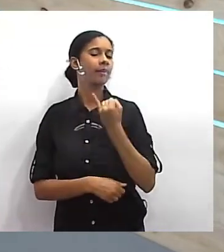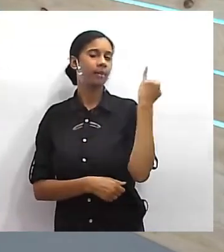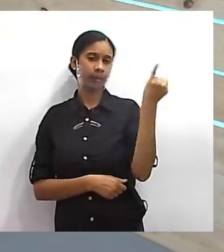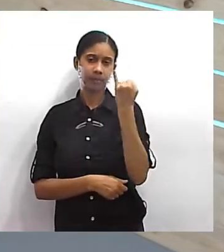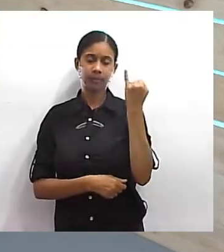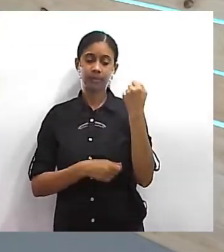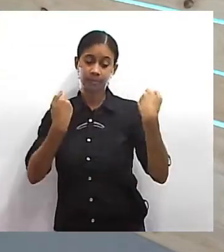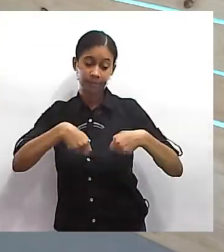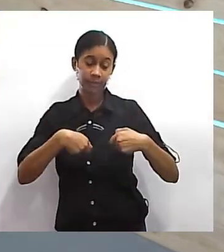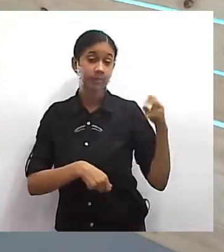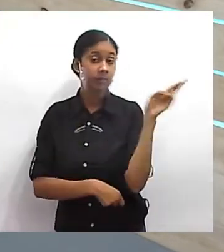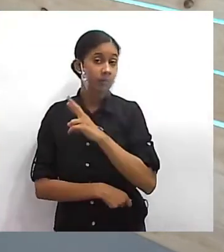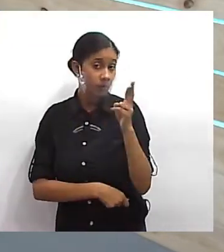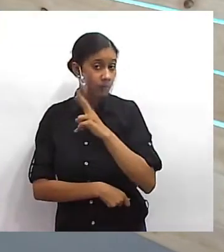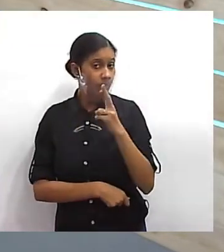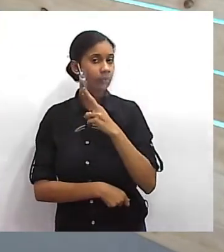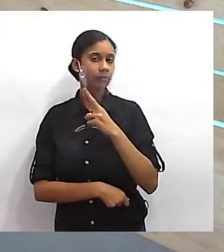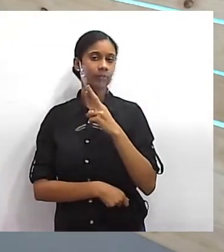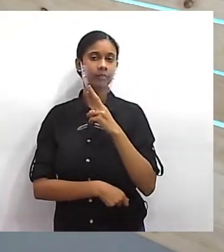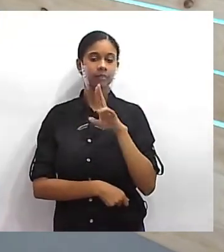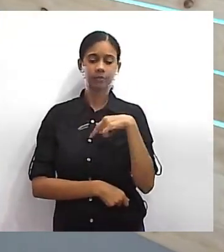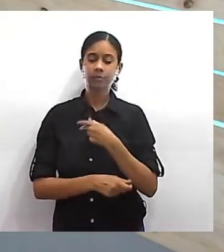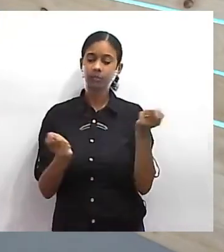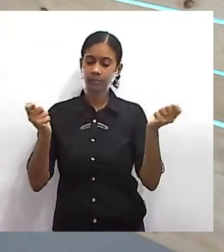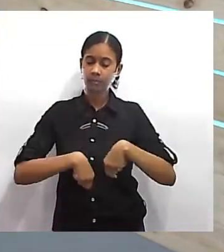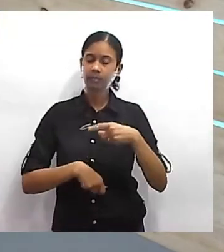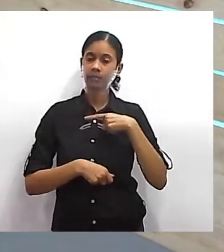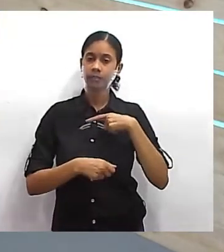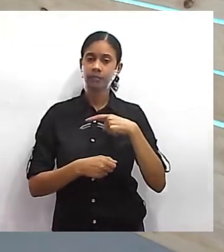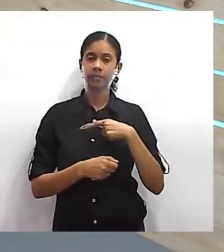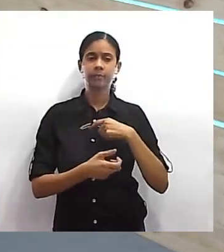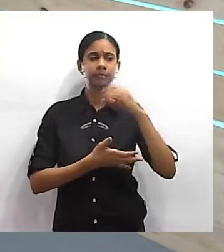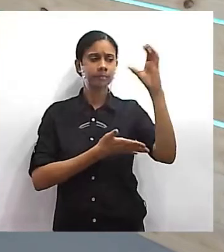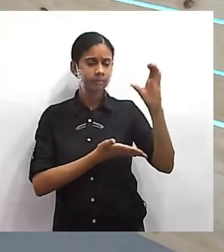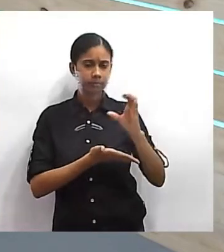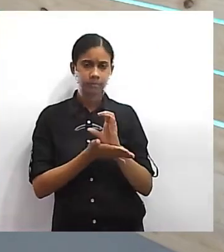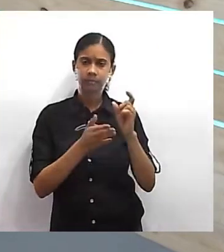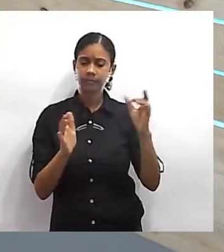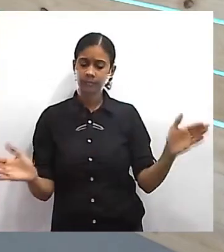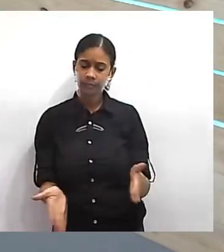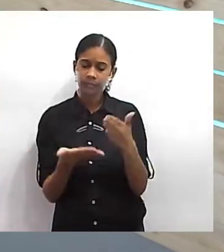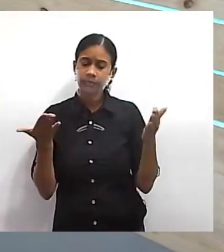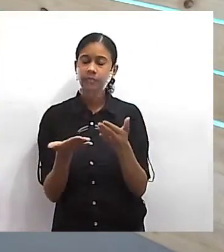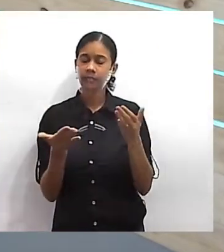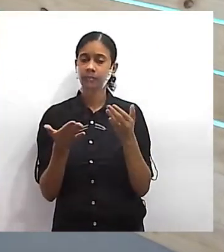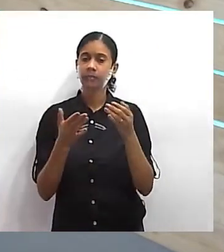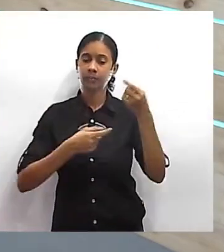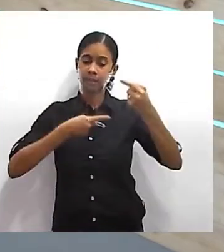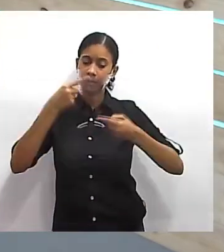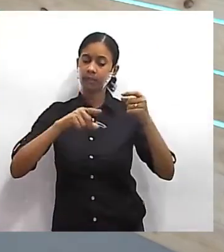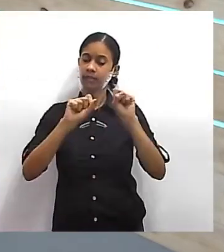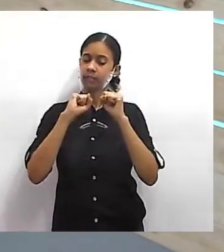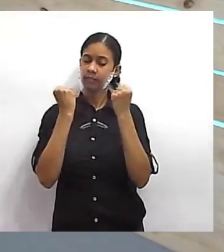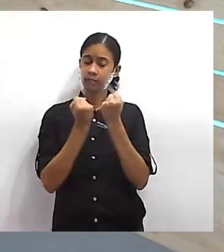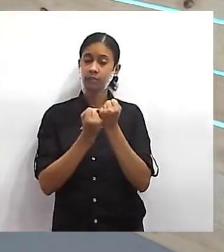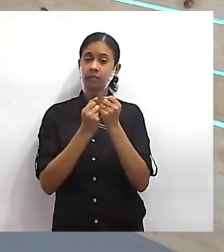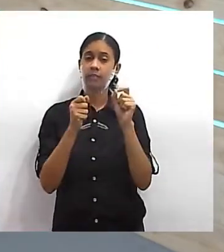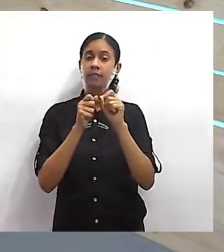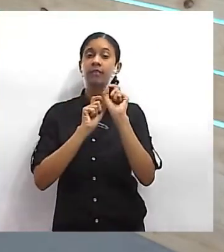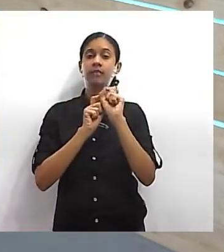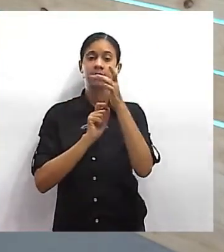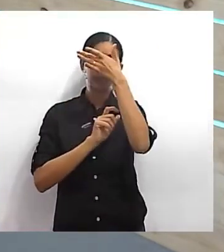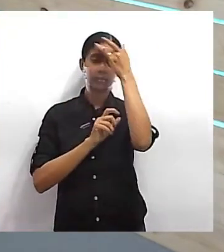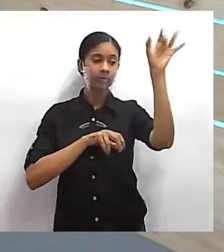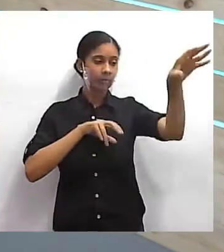é imperativo que possamos investir em políticas sociais que possam agregar, que possam trazer as pessoas